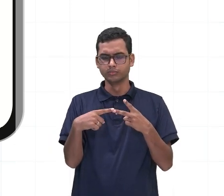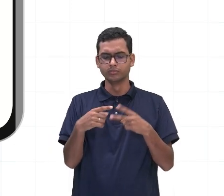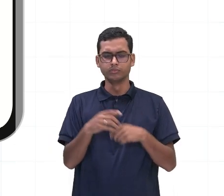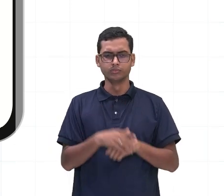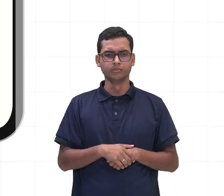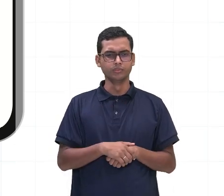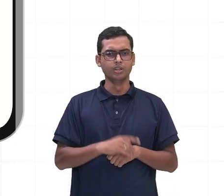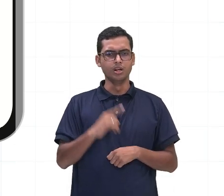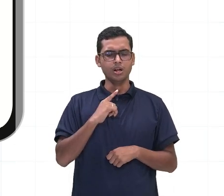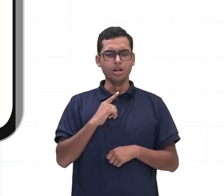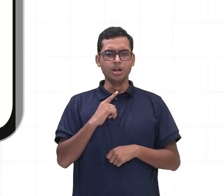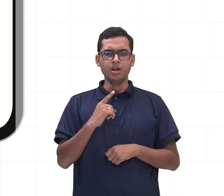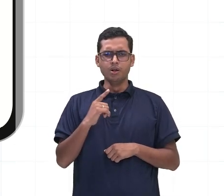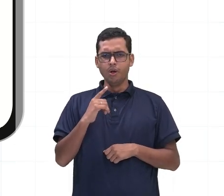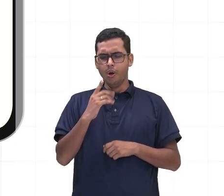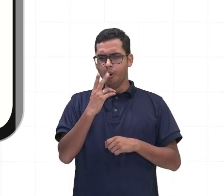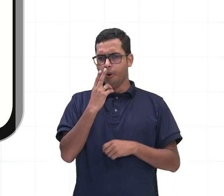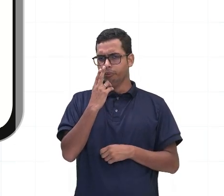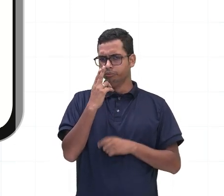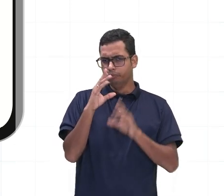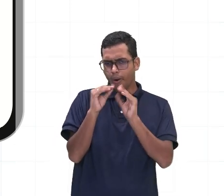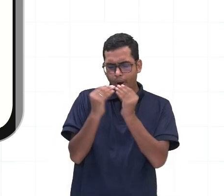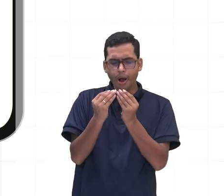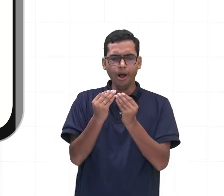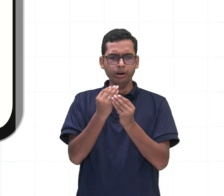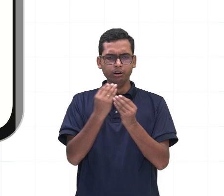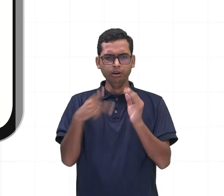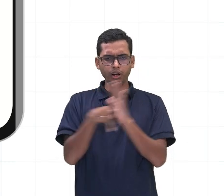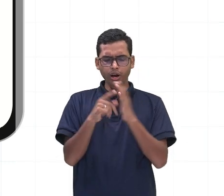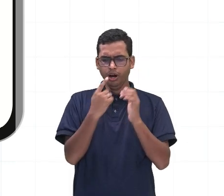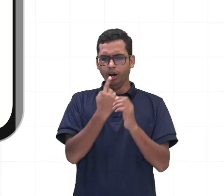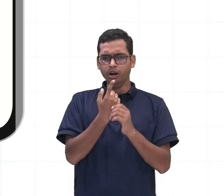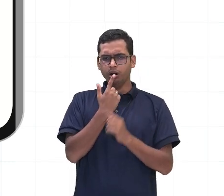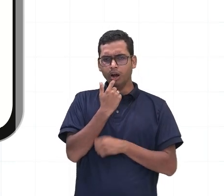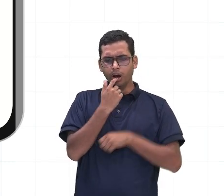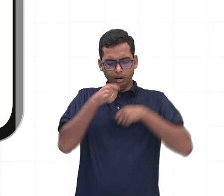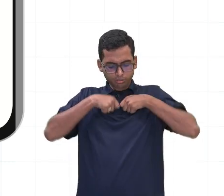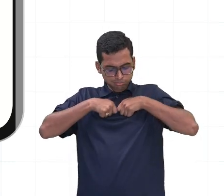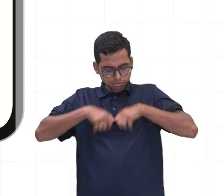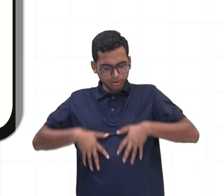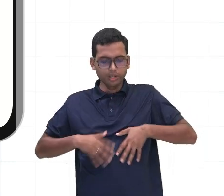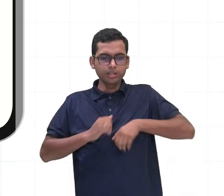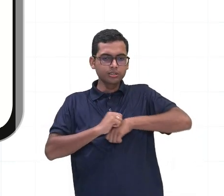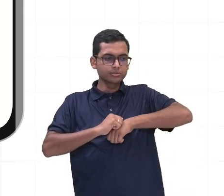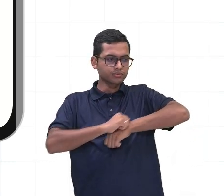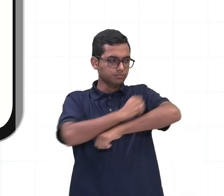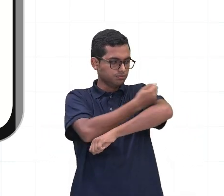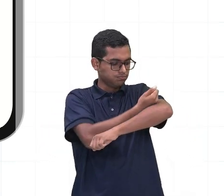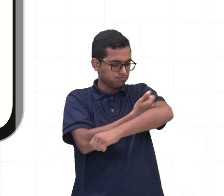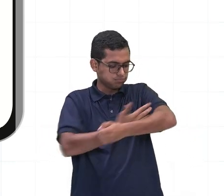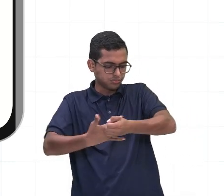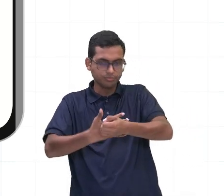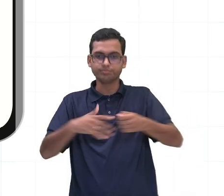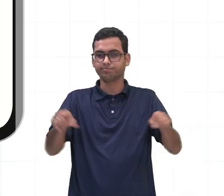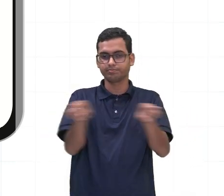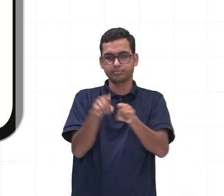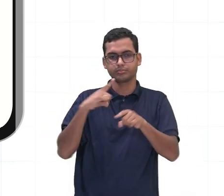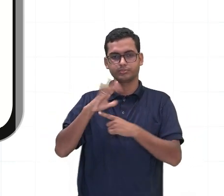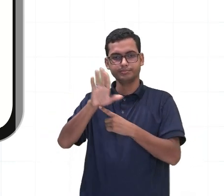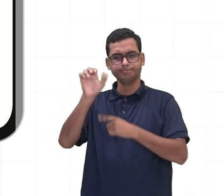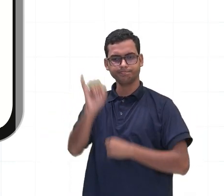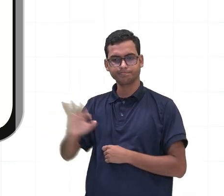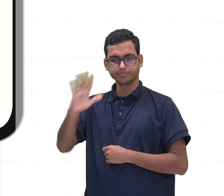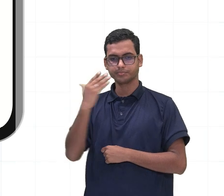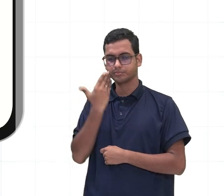substâncias, eles apresentam cílios, como a gente observa nessa primeira imagem aí ao lado. Né? A gente observa a imagem de um